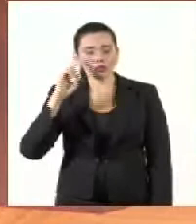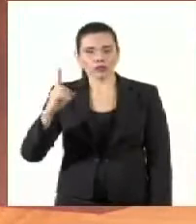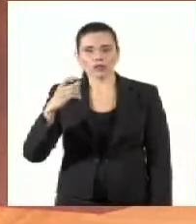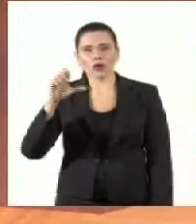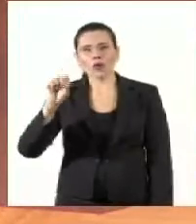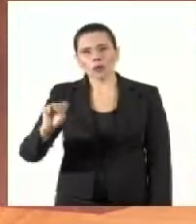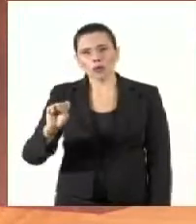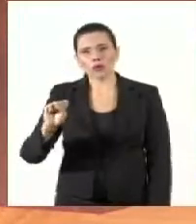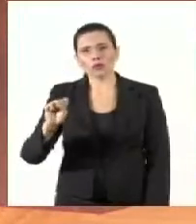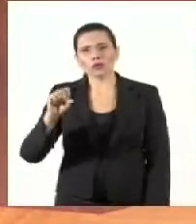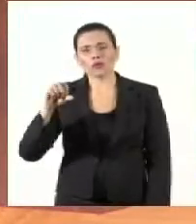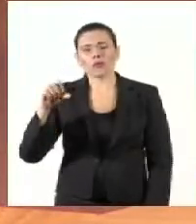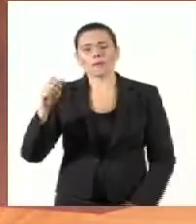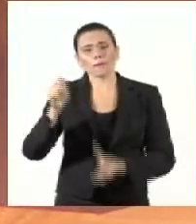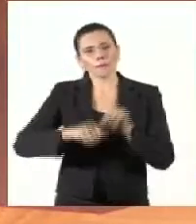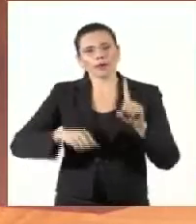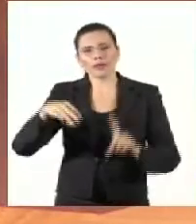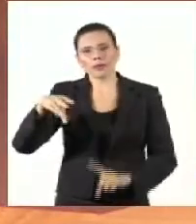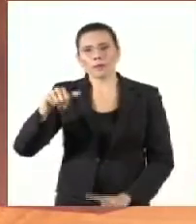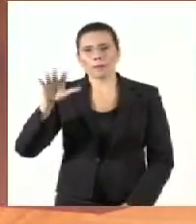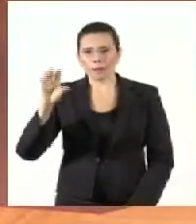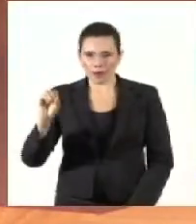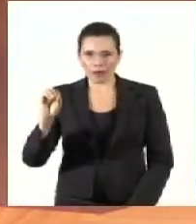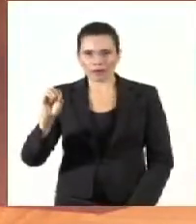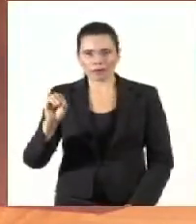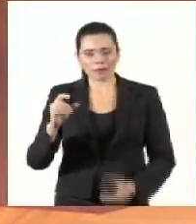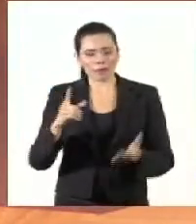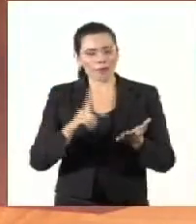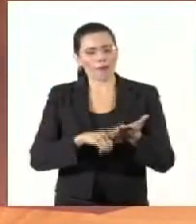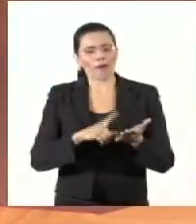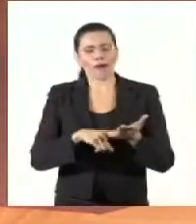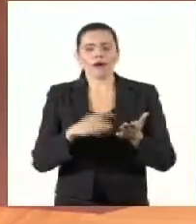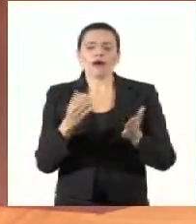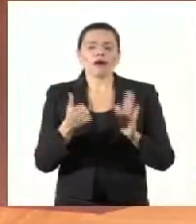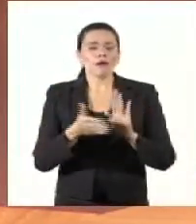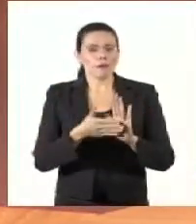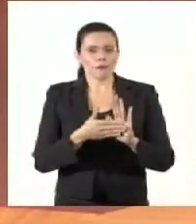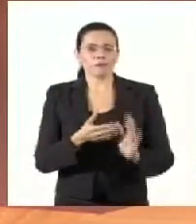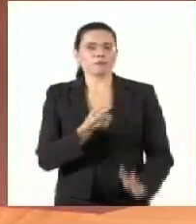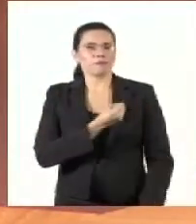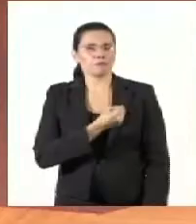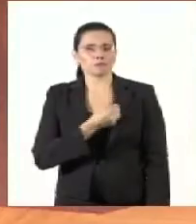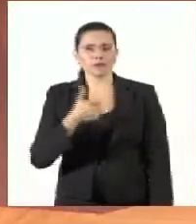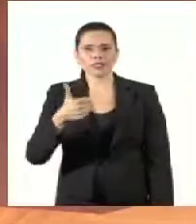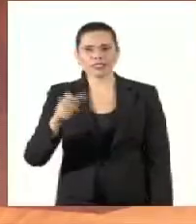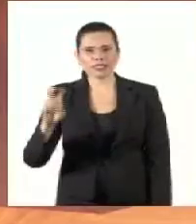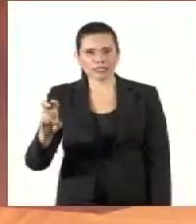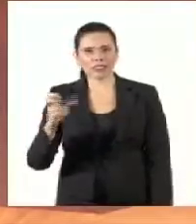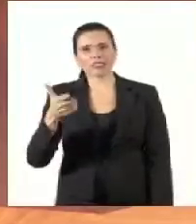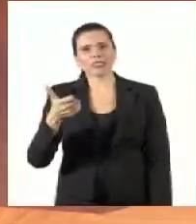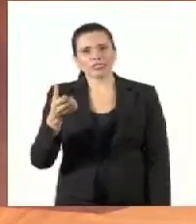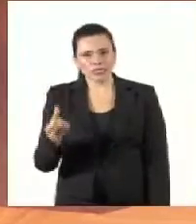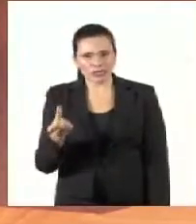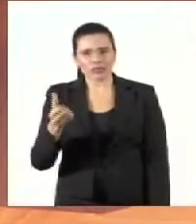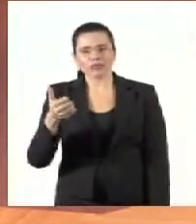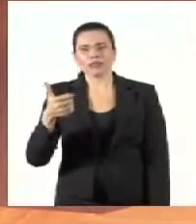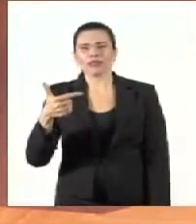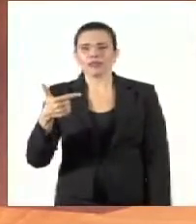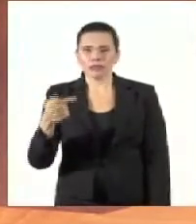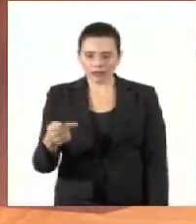especificamente nas páginas 15, 16 e 17, portaria assinada pelo